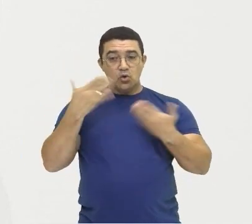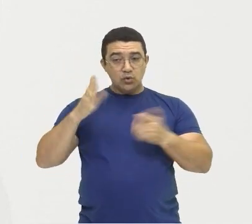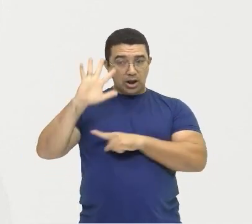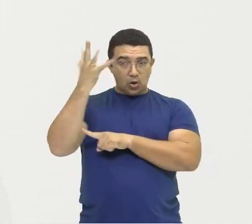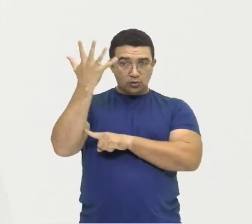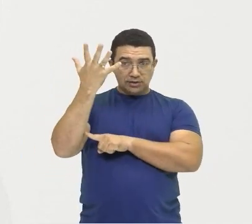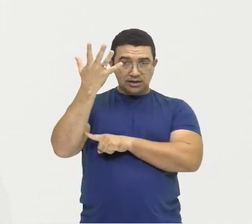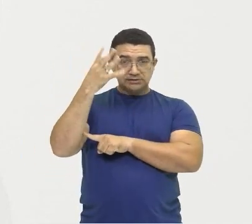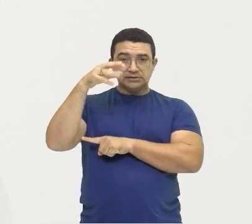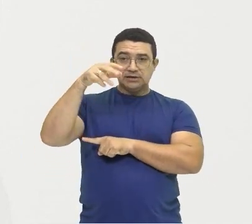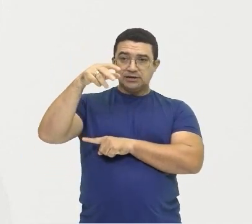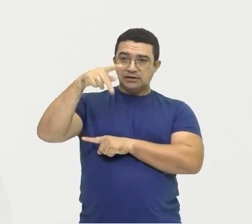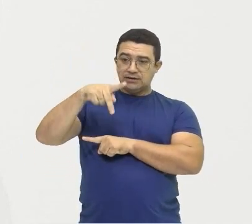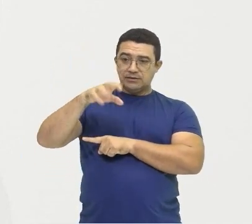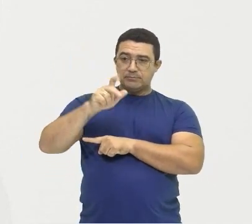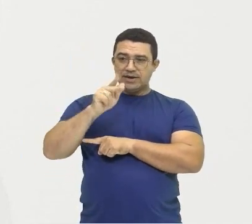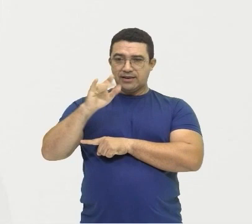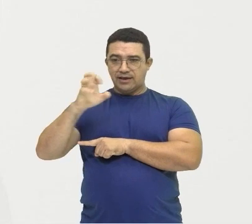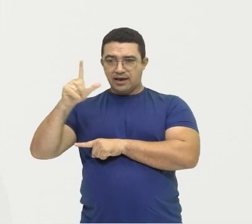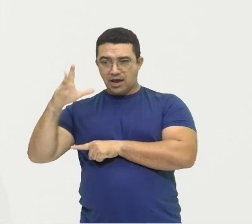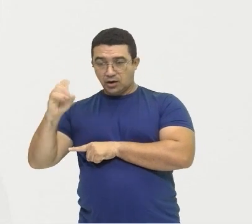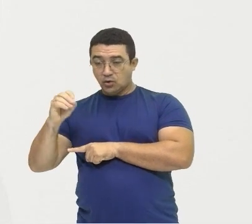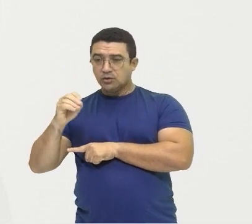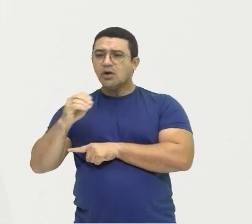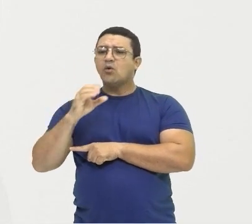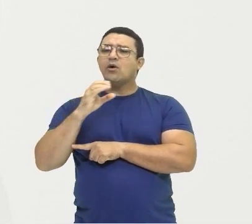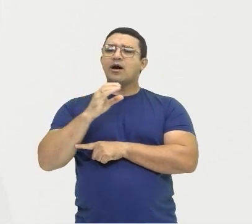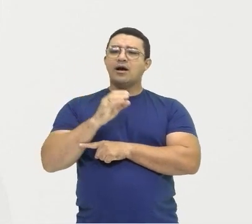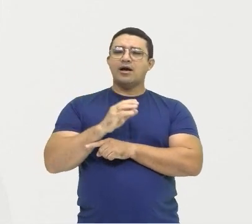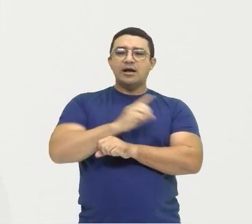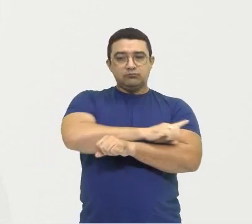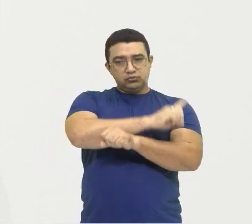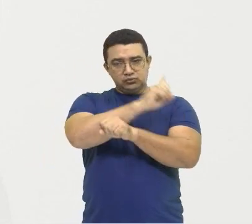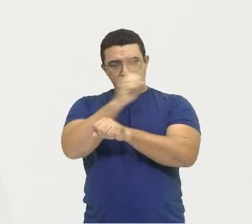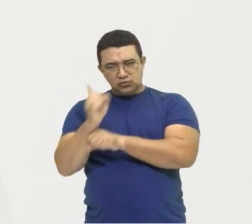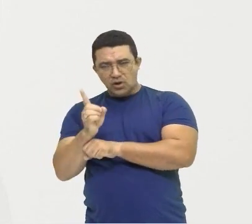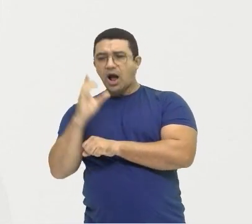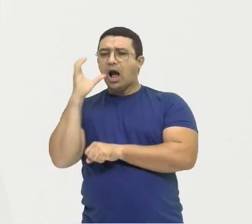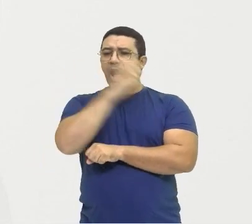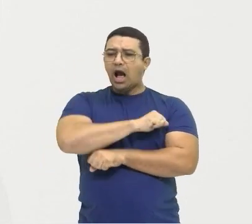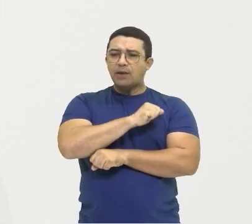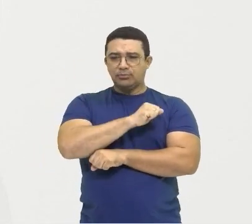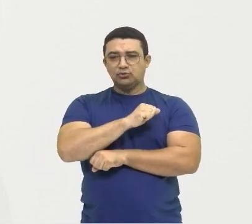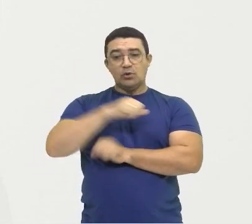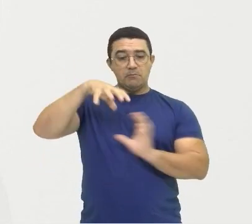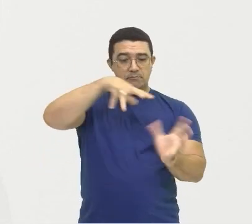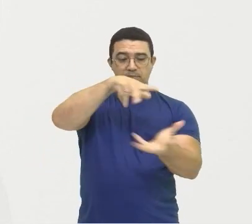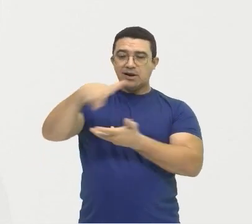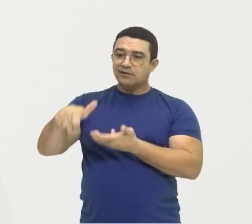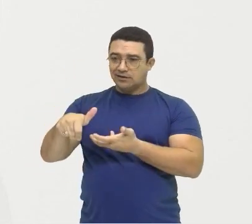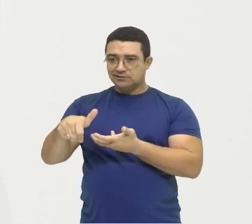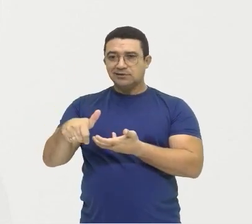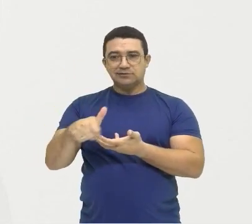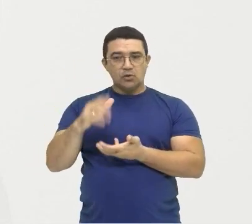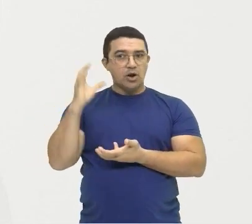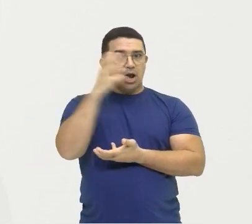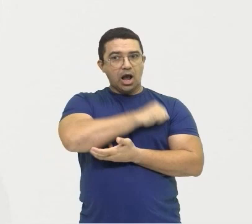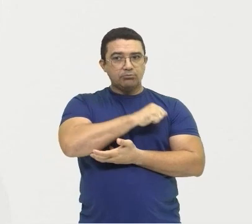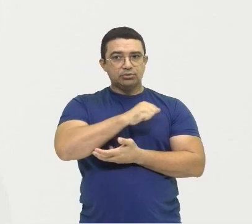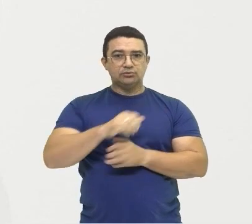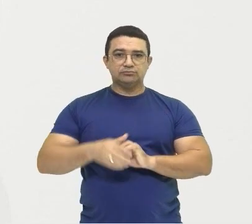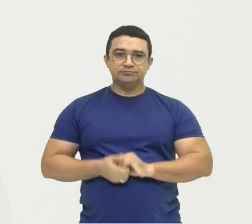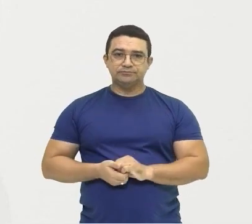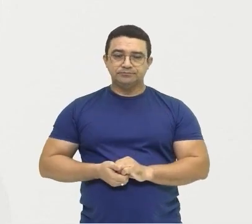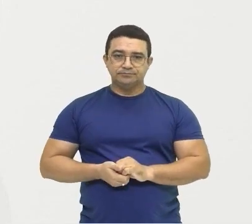a velocidade do planeta aumenta, porque ele está mais próximo, a força gravitacional é maior, então ele aumenta,